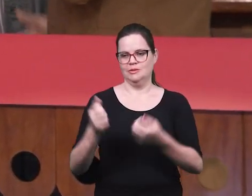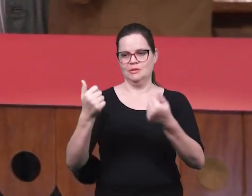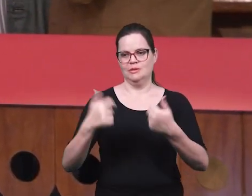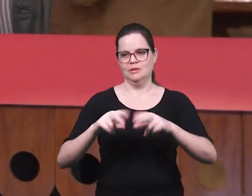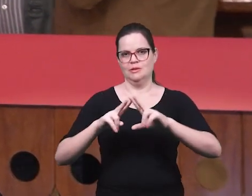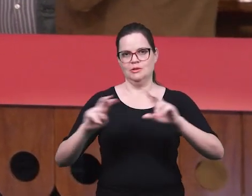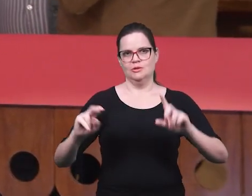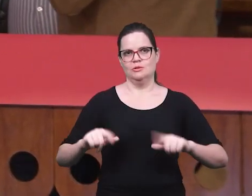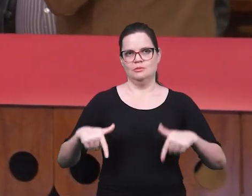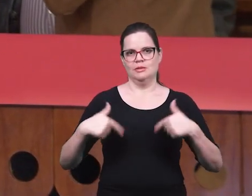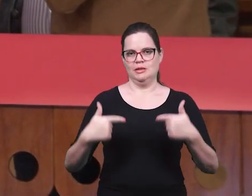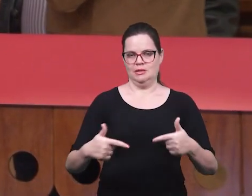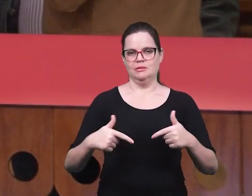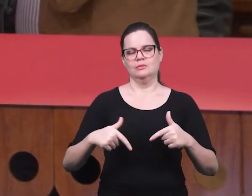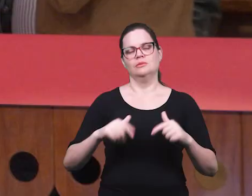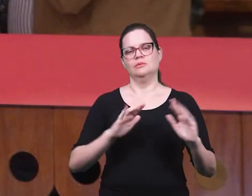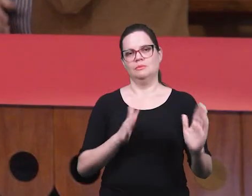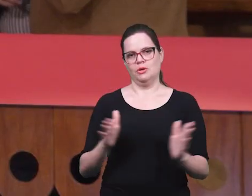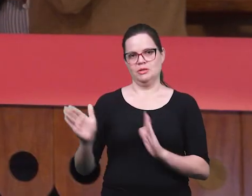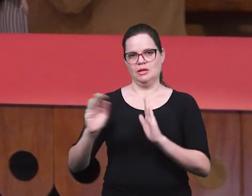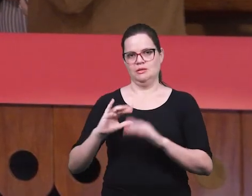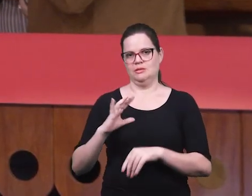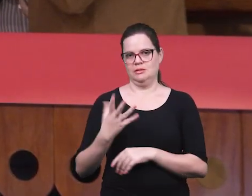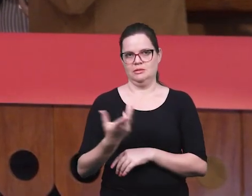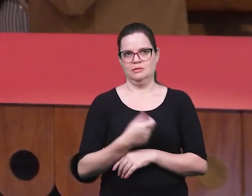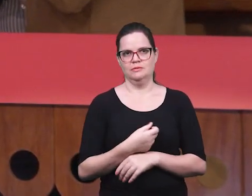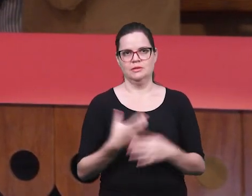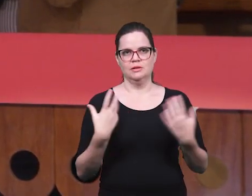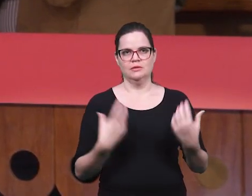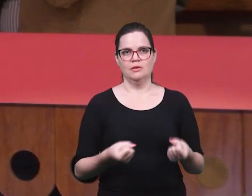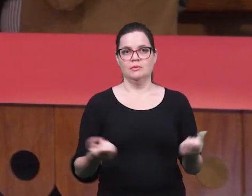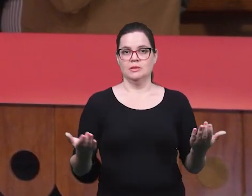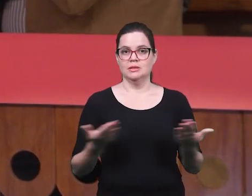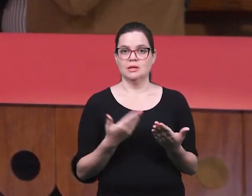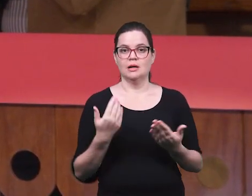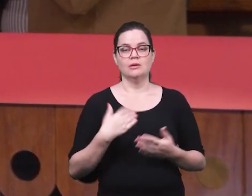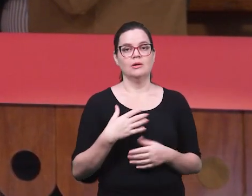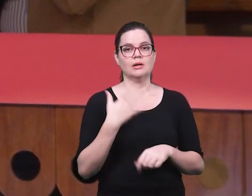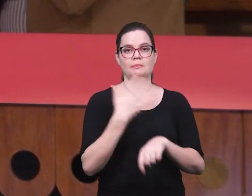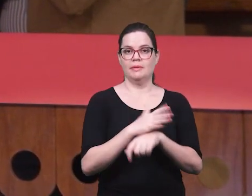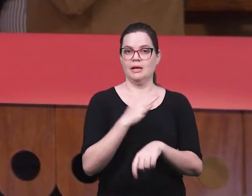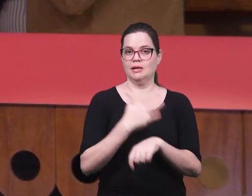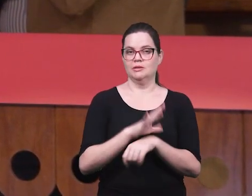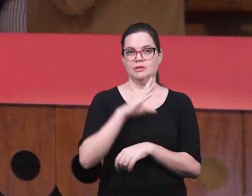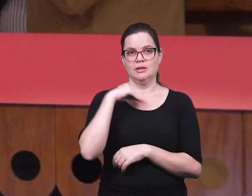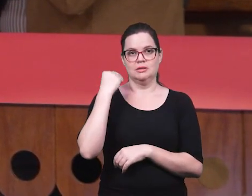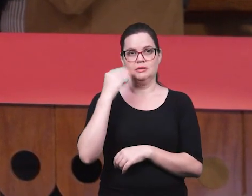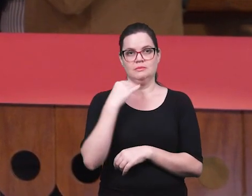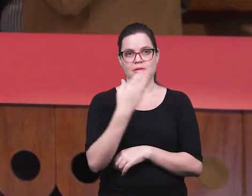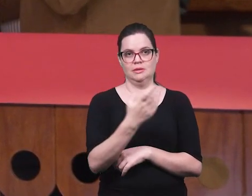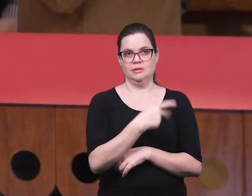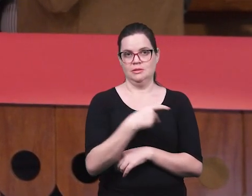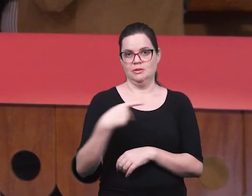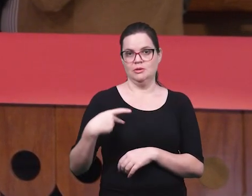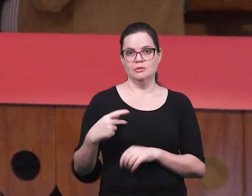todo. E agora nós vamos ouvir na prática a experiência que o pastor Clinton